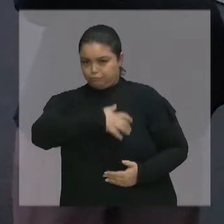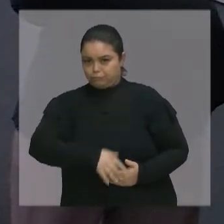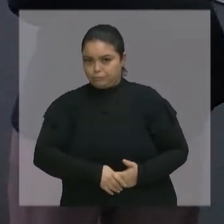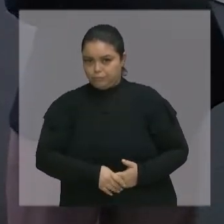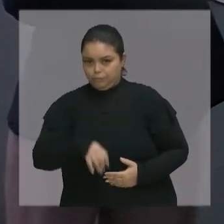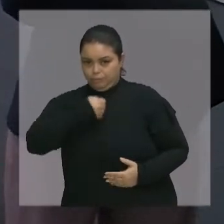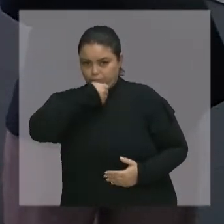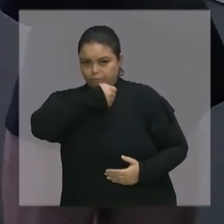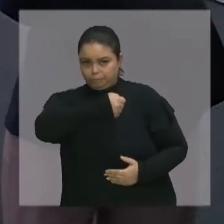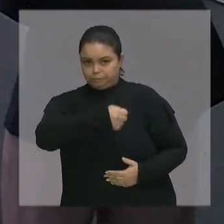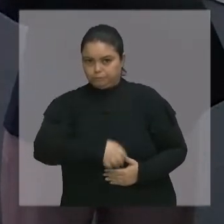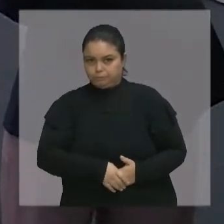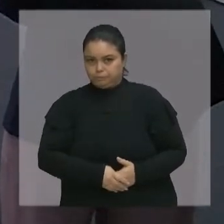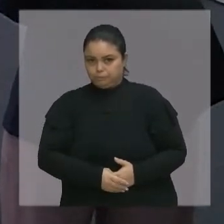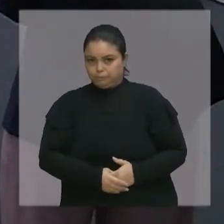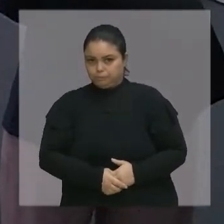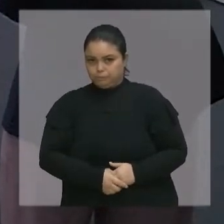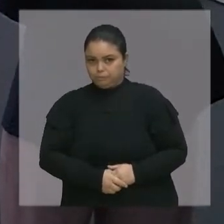Vai falar?